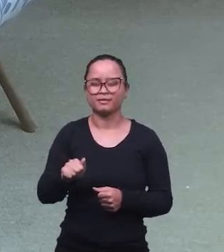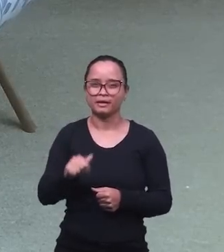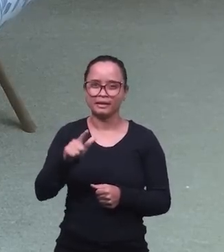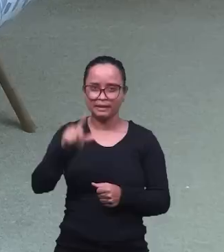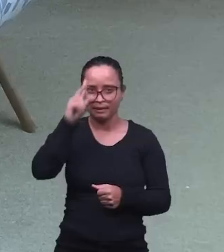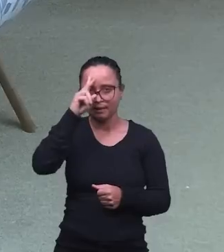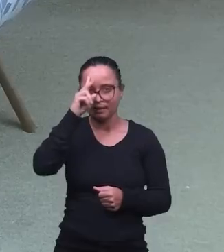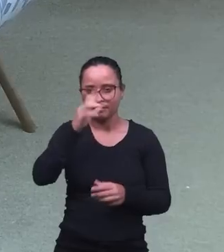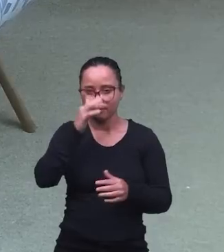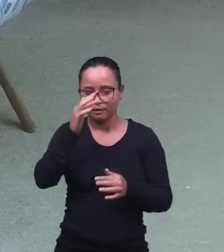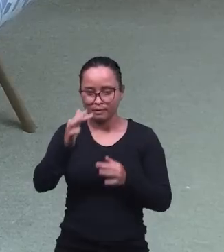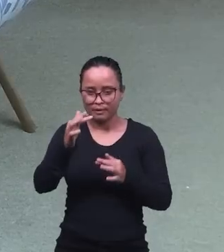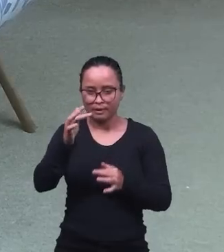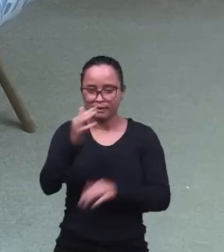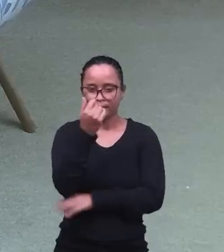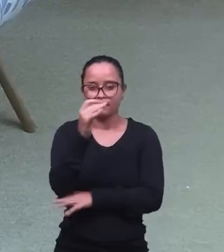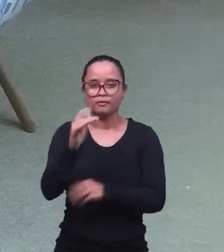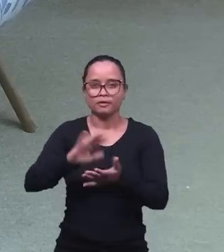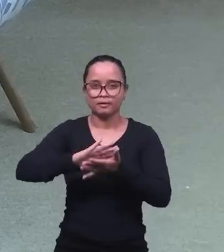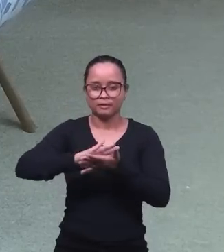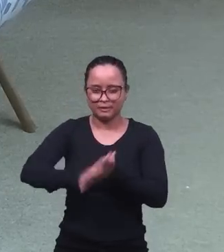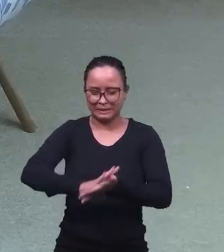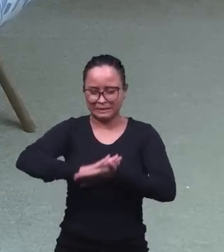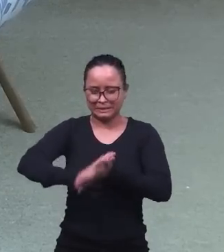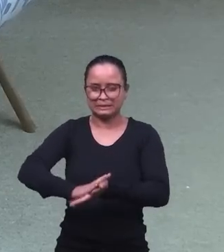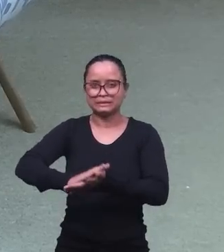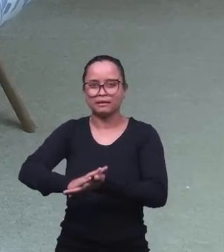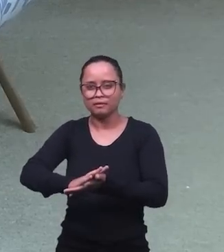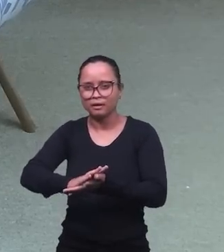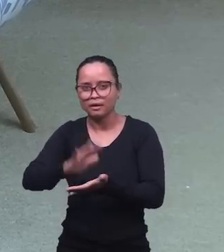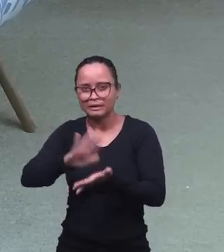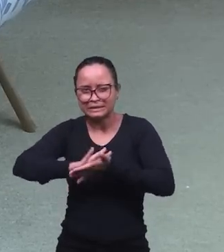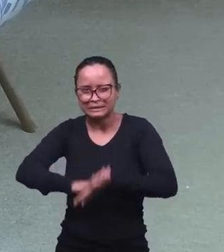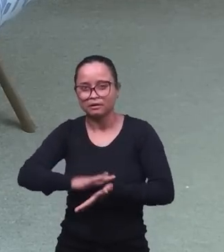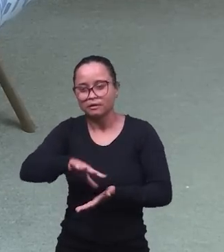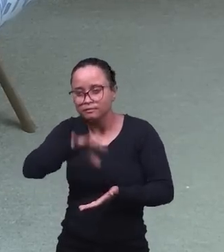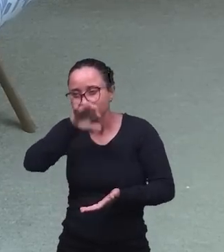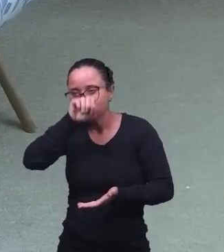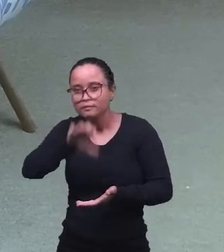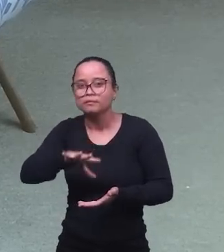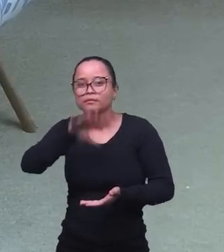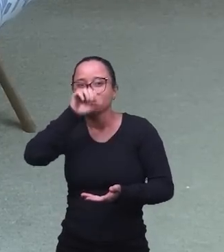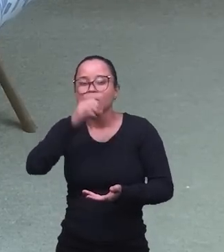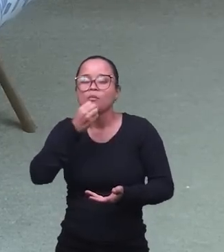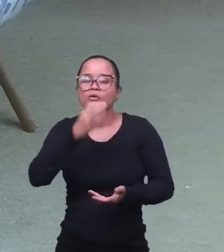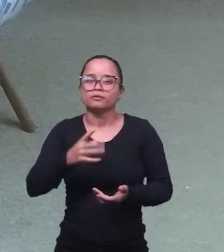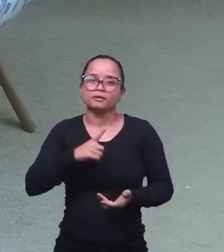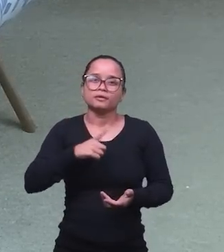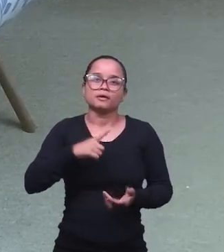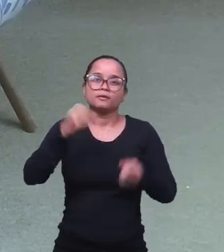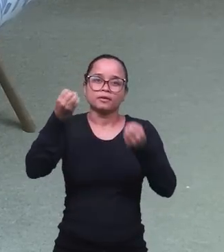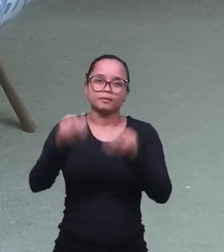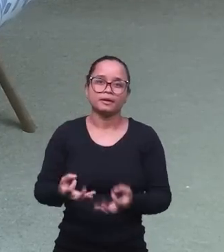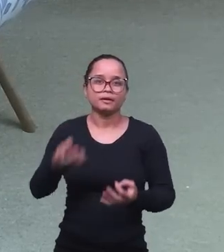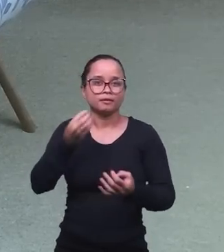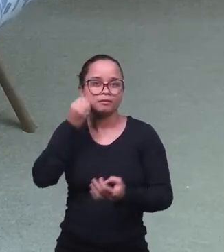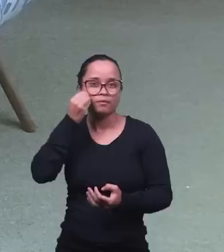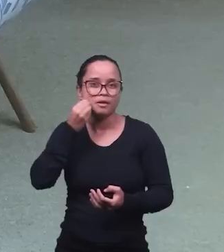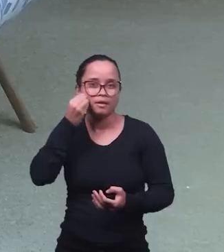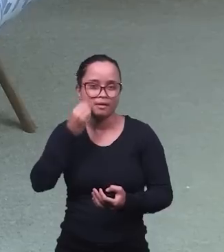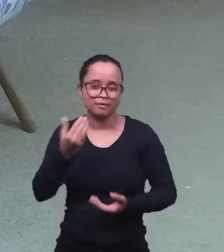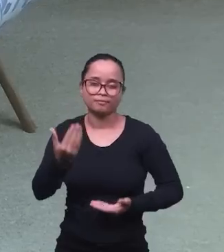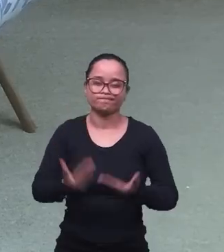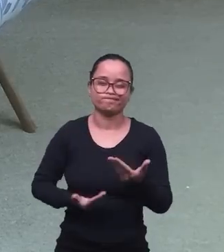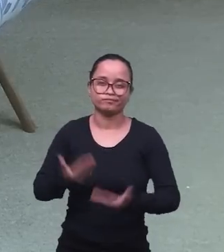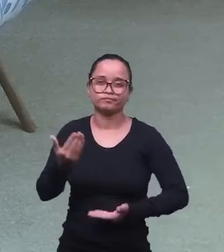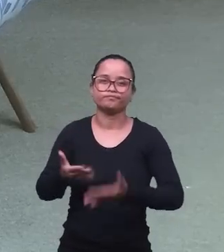ela é esmagada, mais solta o odor, o cheiro agradável, o perfume. Então vai falar exatamente da igreja que tem uma experiência com a morte e